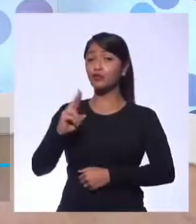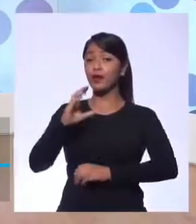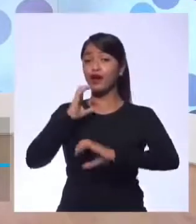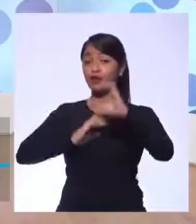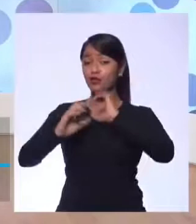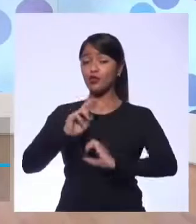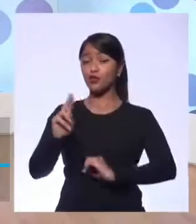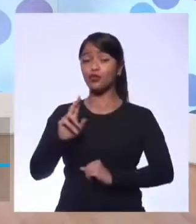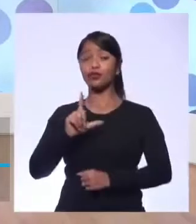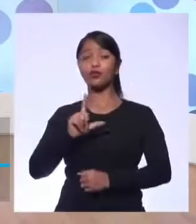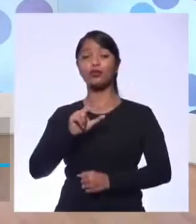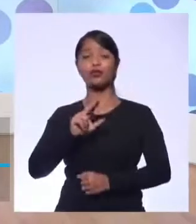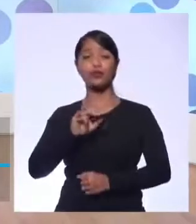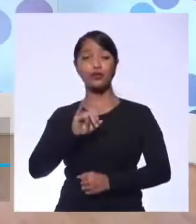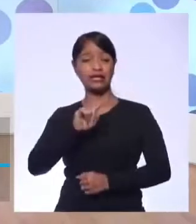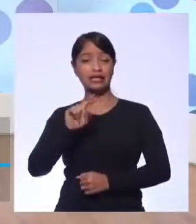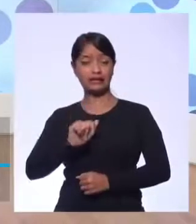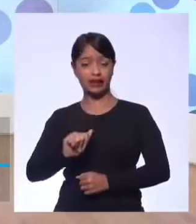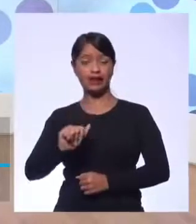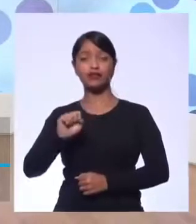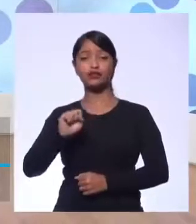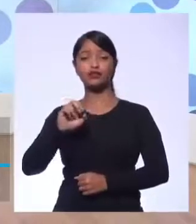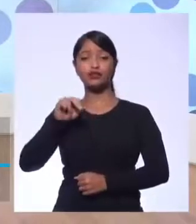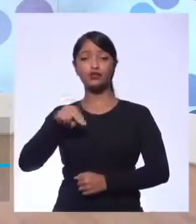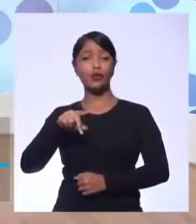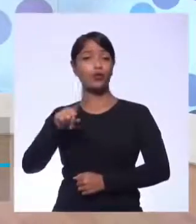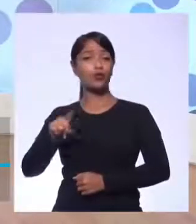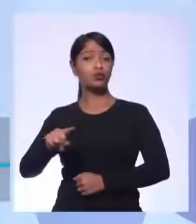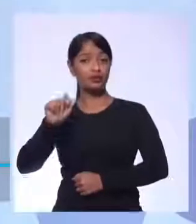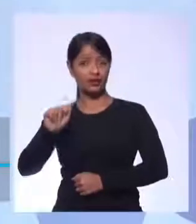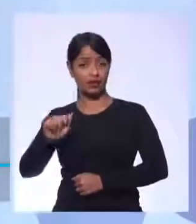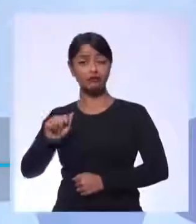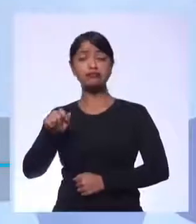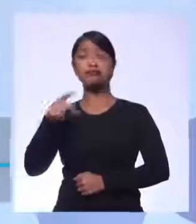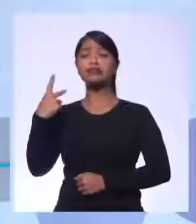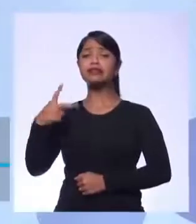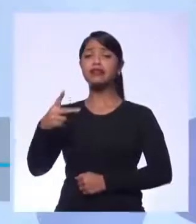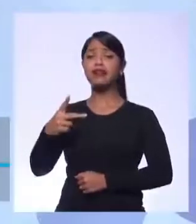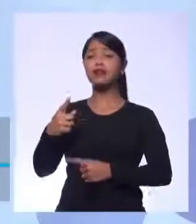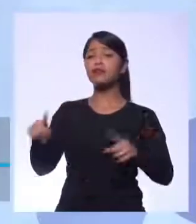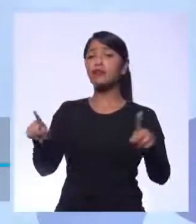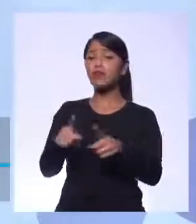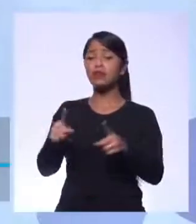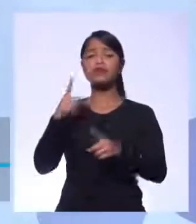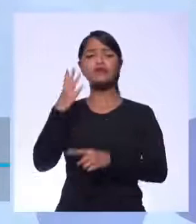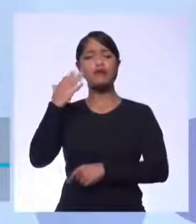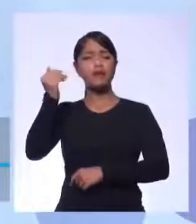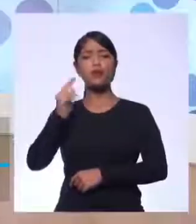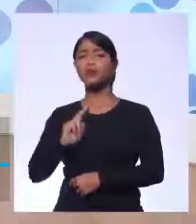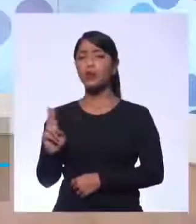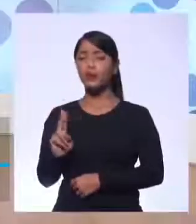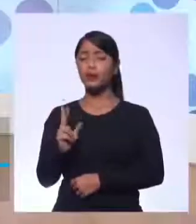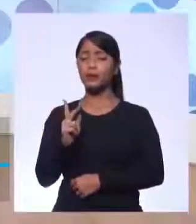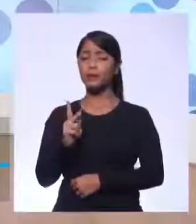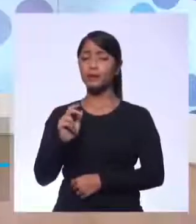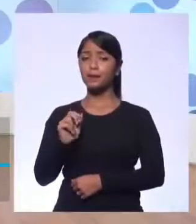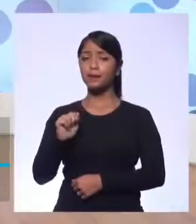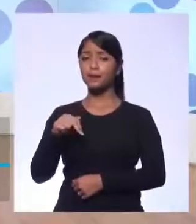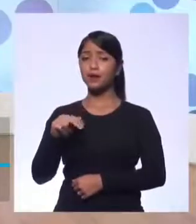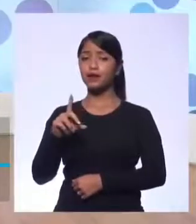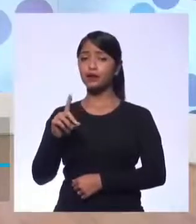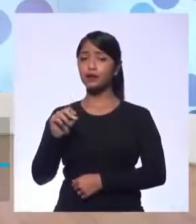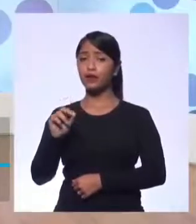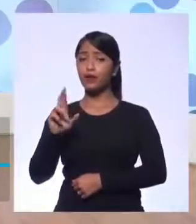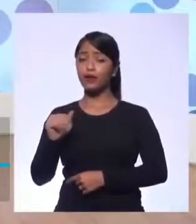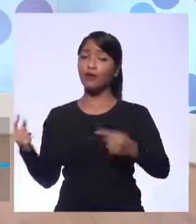A Luísa Sonza, ela fez uma intertextualidade, ela conversa ali com aquele texto Caixa de Pandora. Você sabe que eu estava assistindo também um programa de